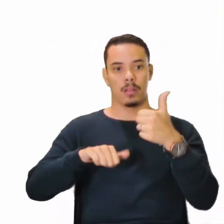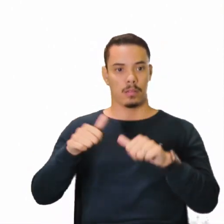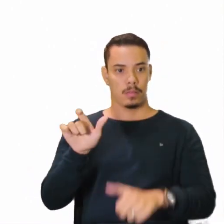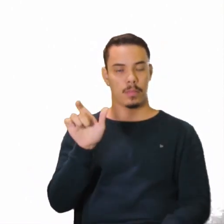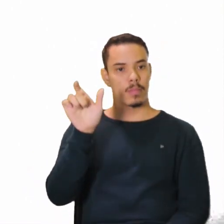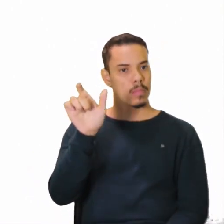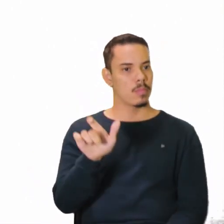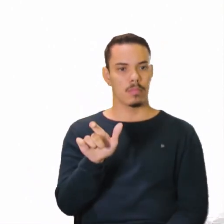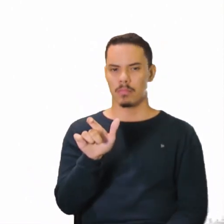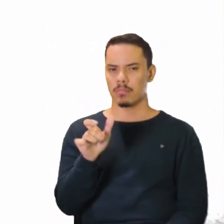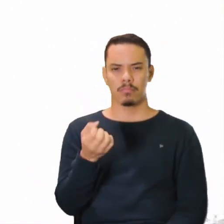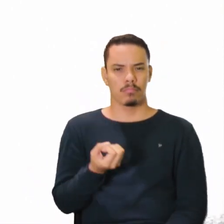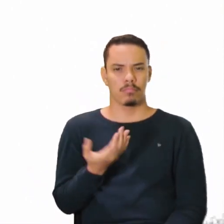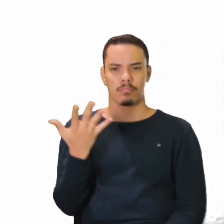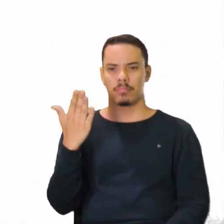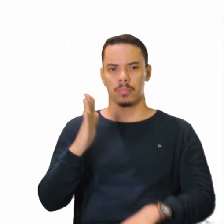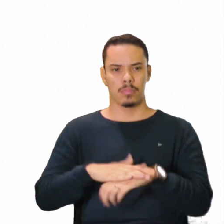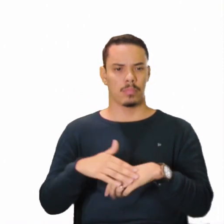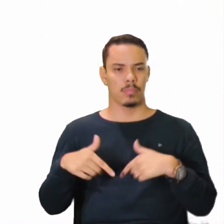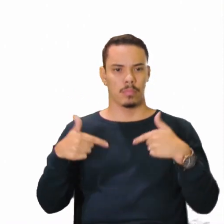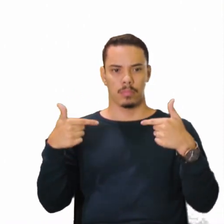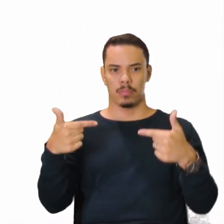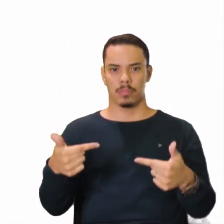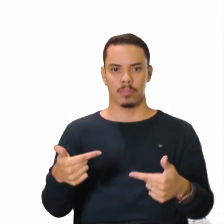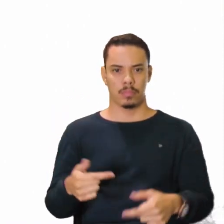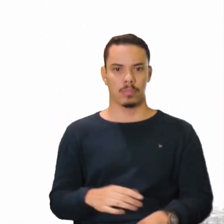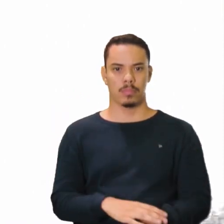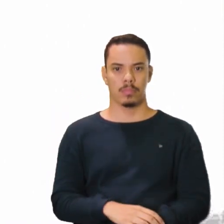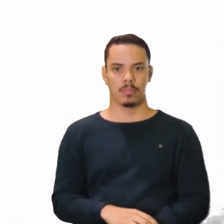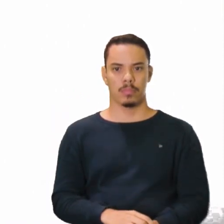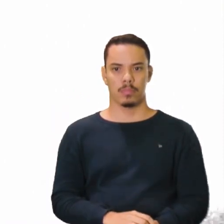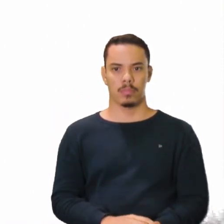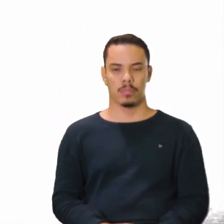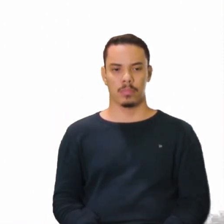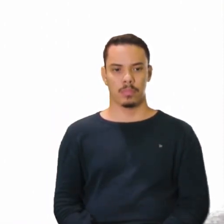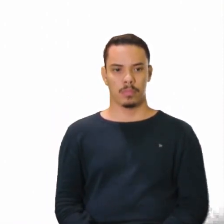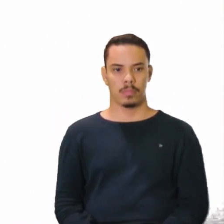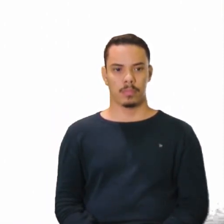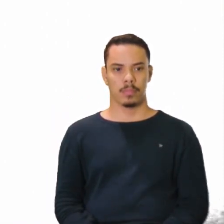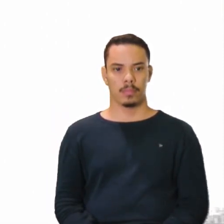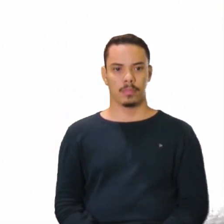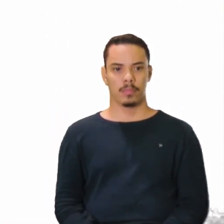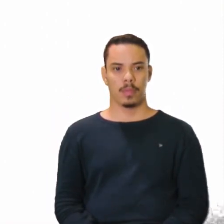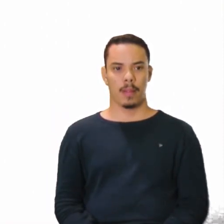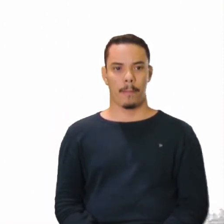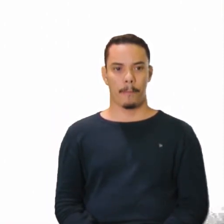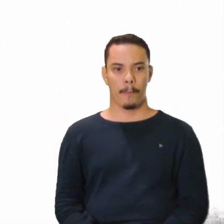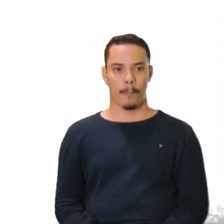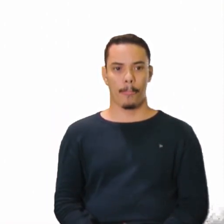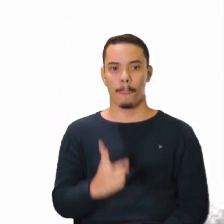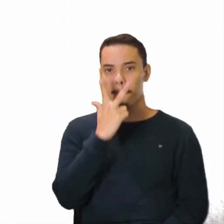palavra que não expressa ação. A, B, C, D ou E, temos aqui, ó,